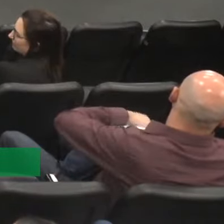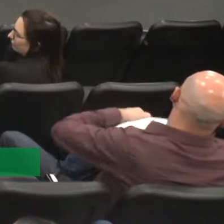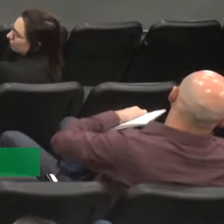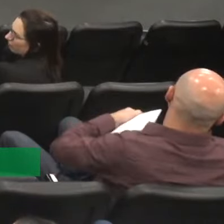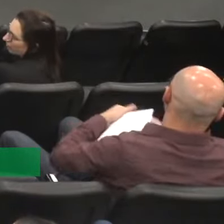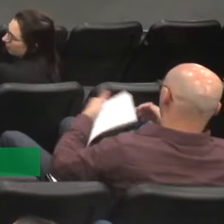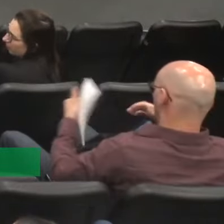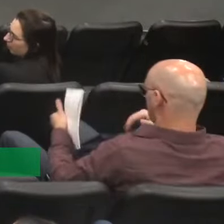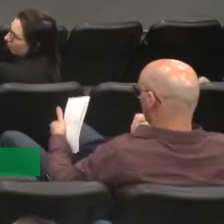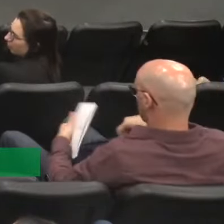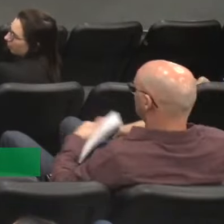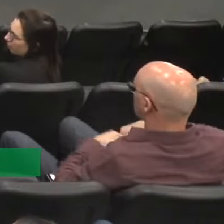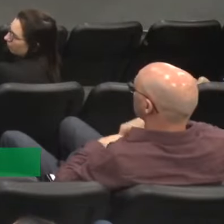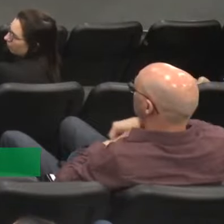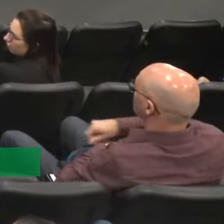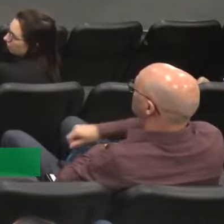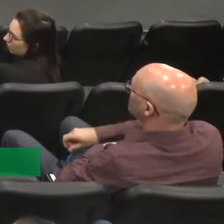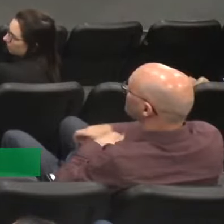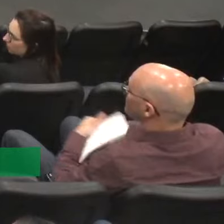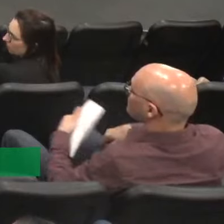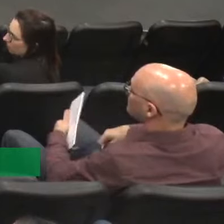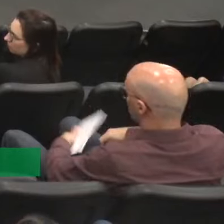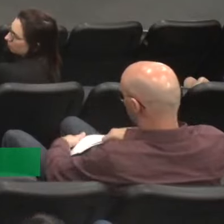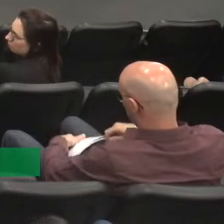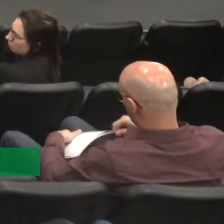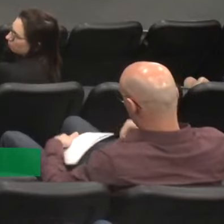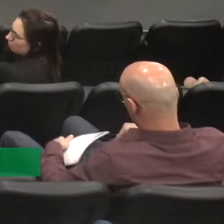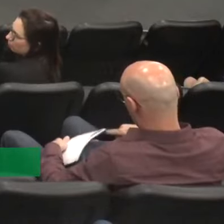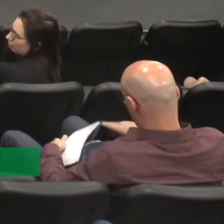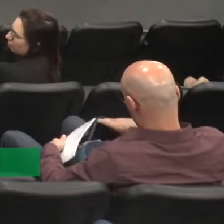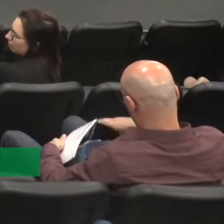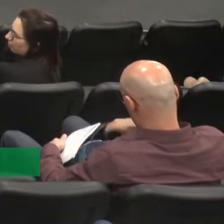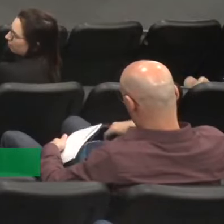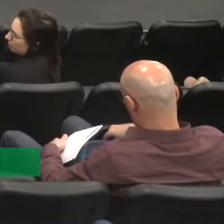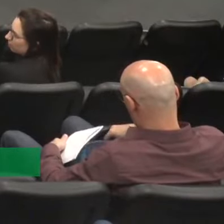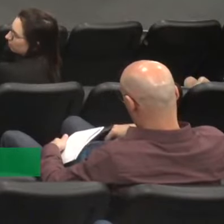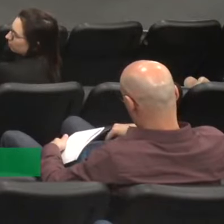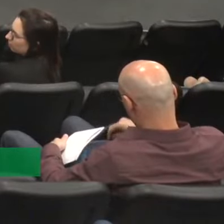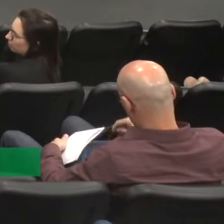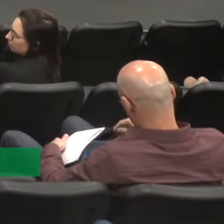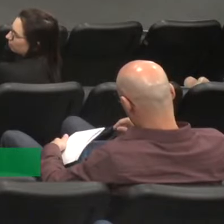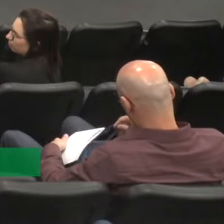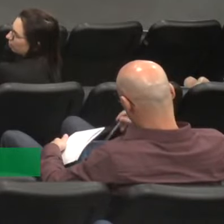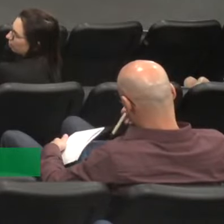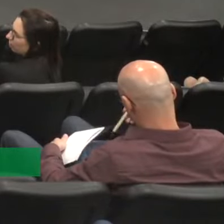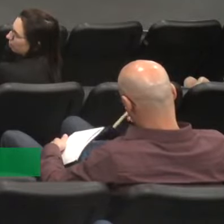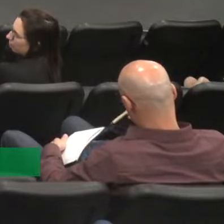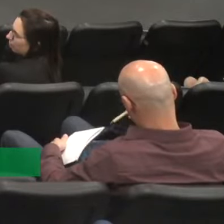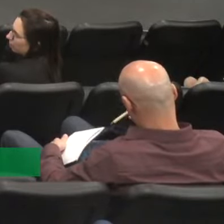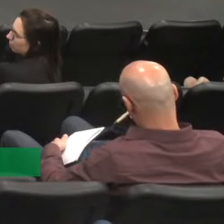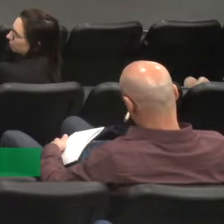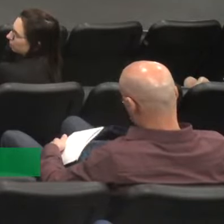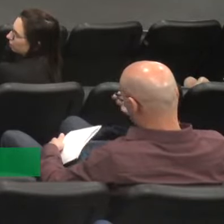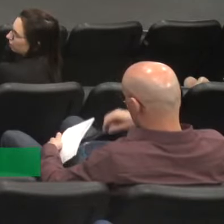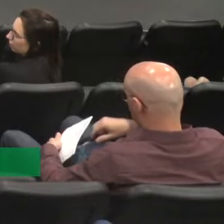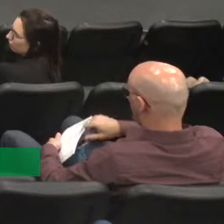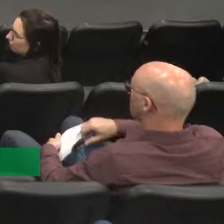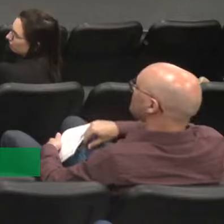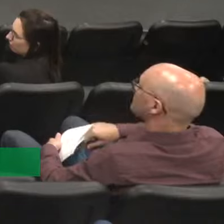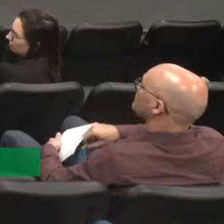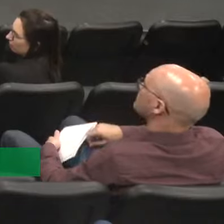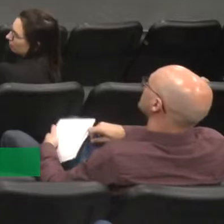além de familiares, comunidade em geral e autoridades envolvidas com os direitos da pessoa com deficiência na esfera